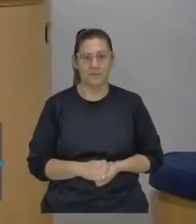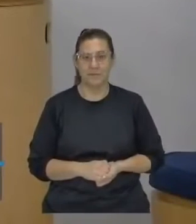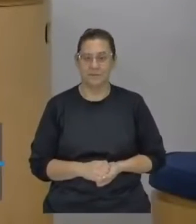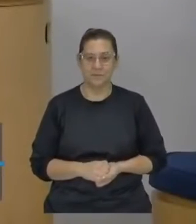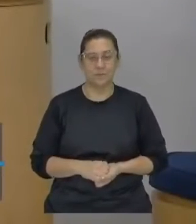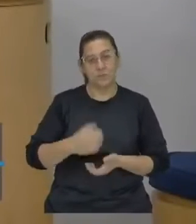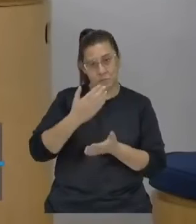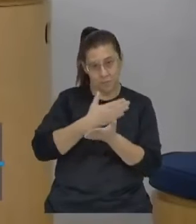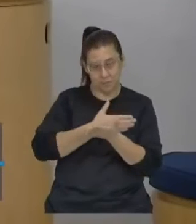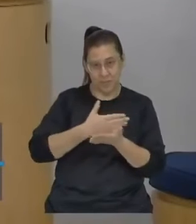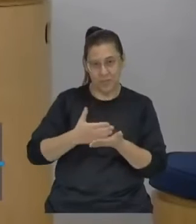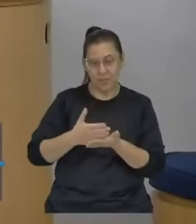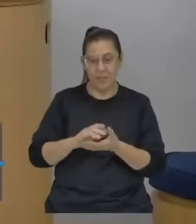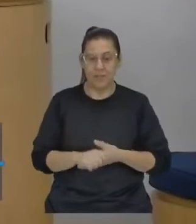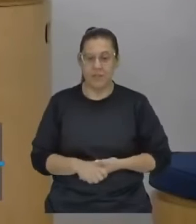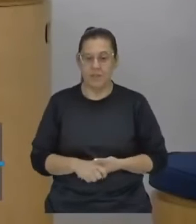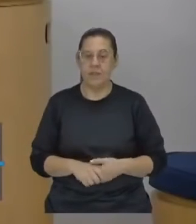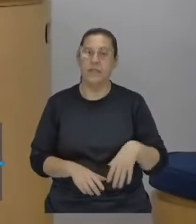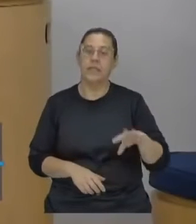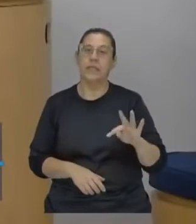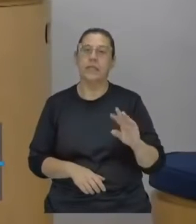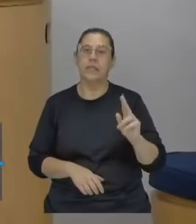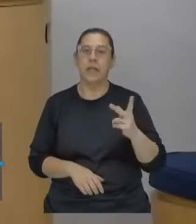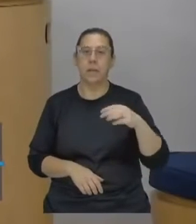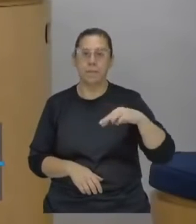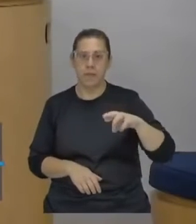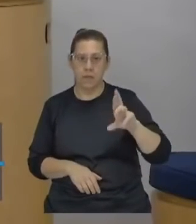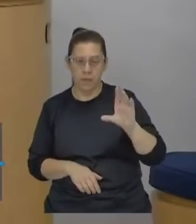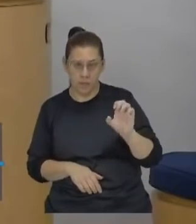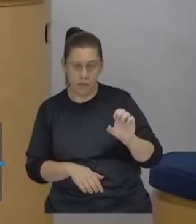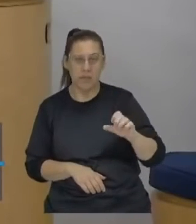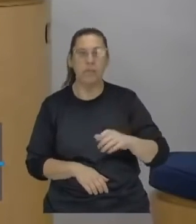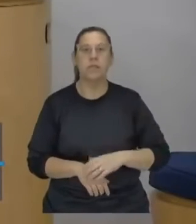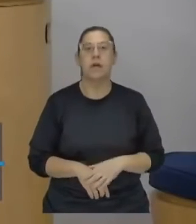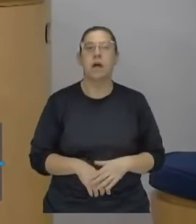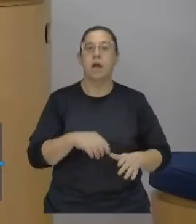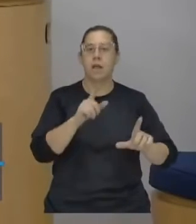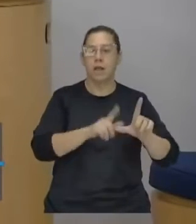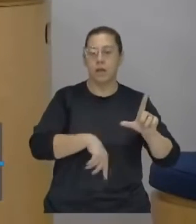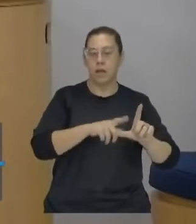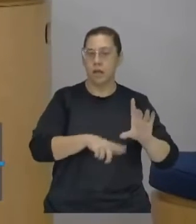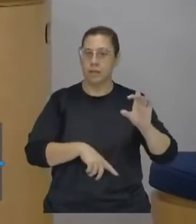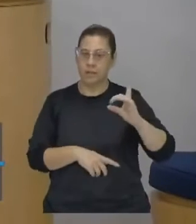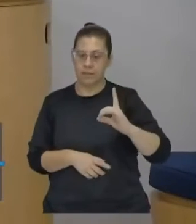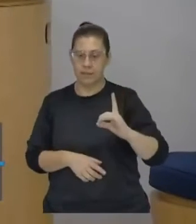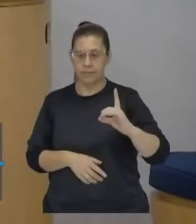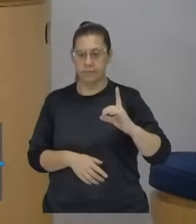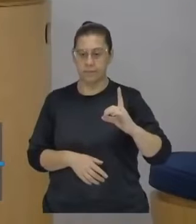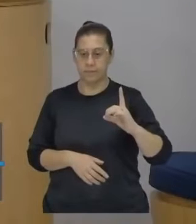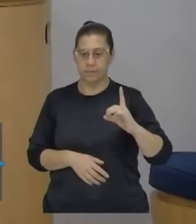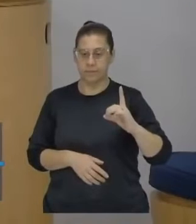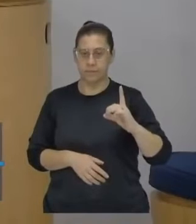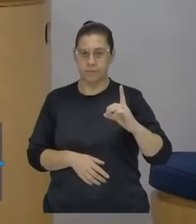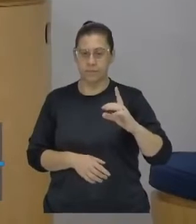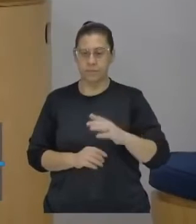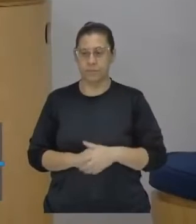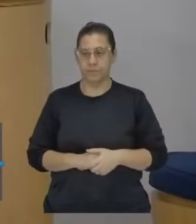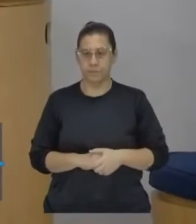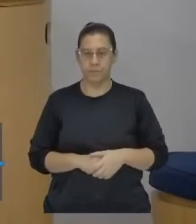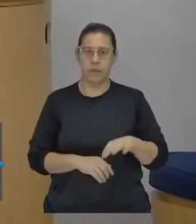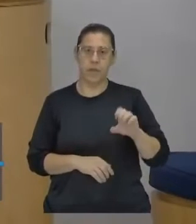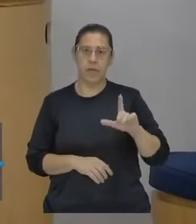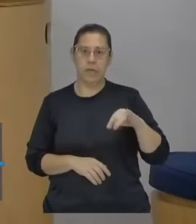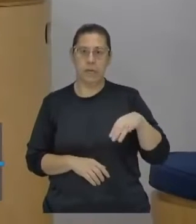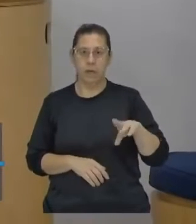Vamos lá então, ó. A aluna Tamires e Amanda da Provera colocaram letra D. Depois aqui, a